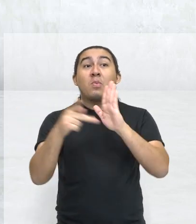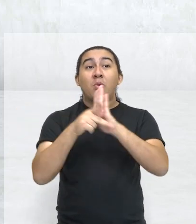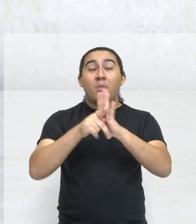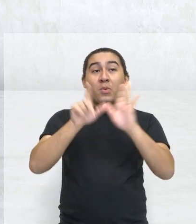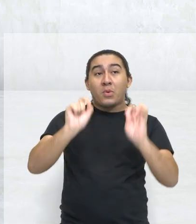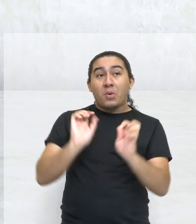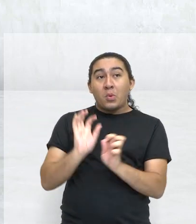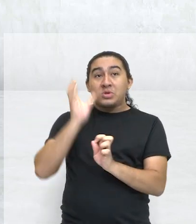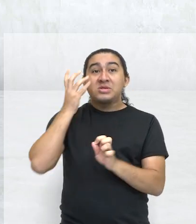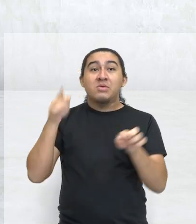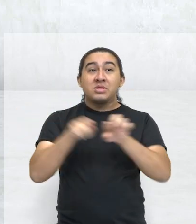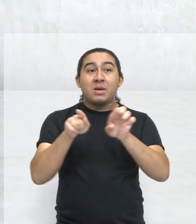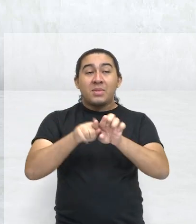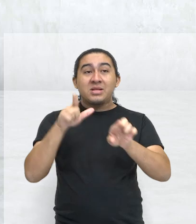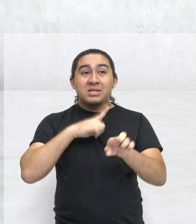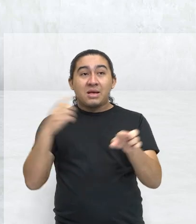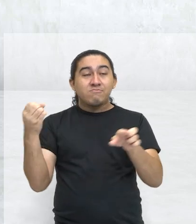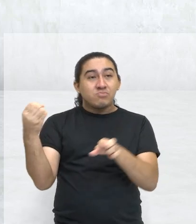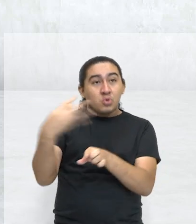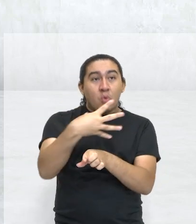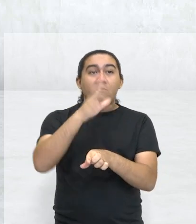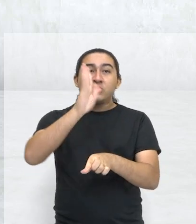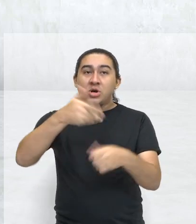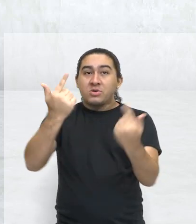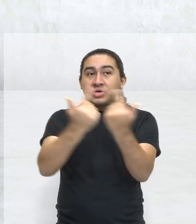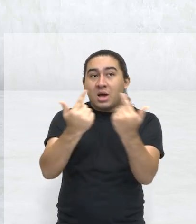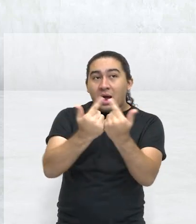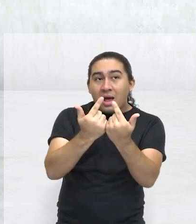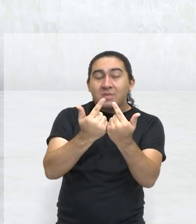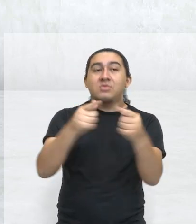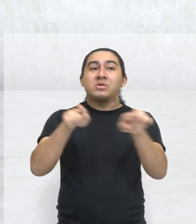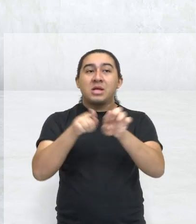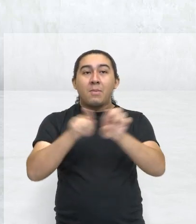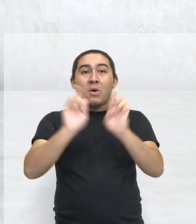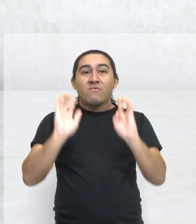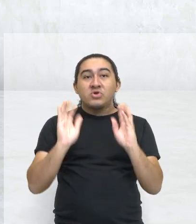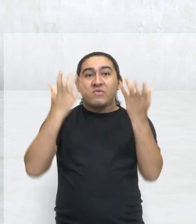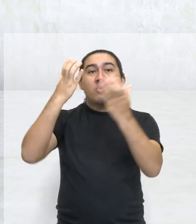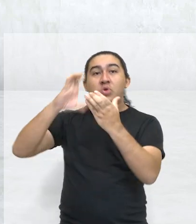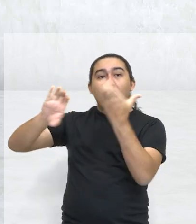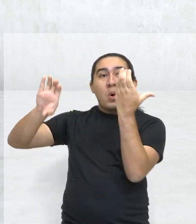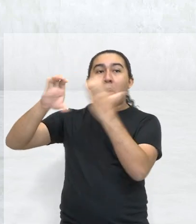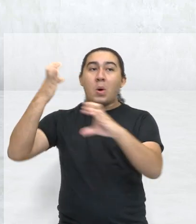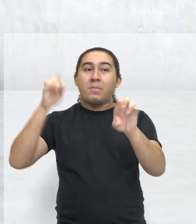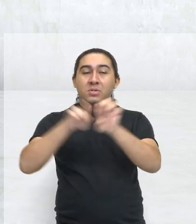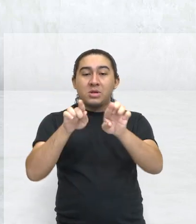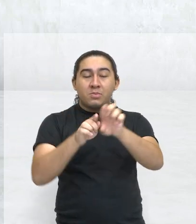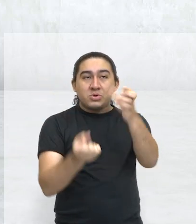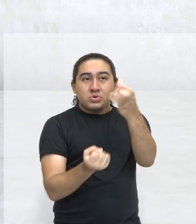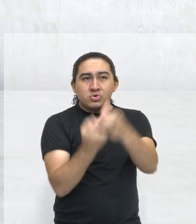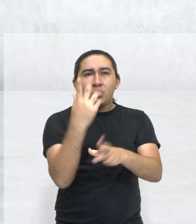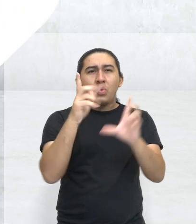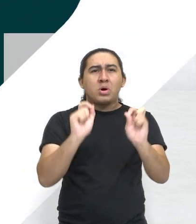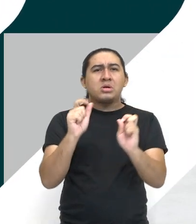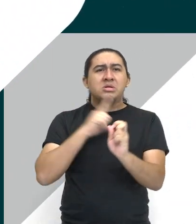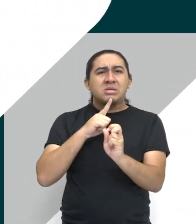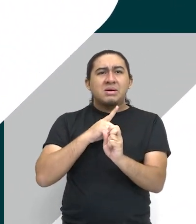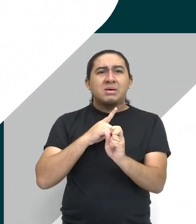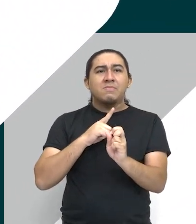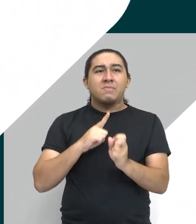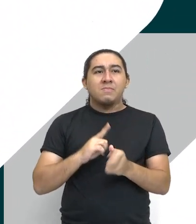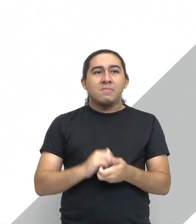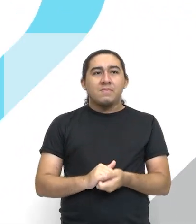quando aconteceu a reinauguração do teatro, o Festival de Ópera, foi criado corpos artísticos